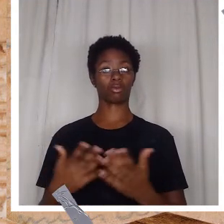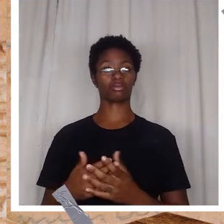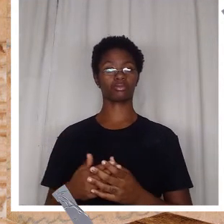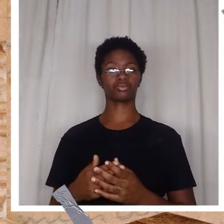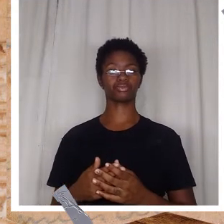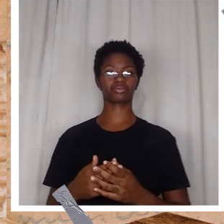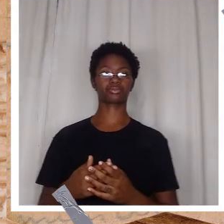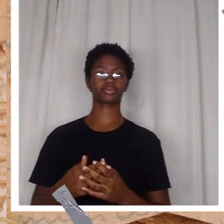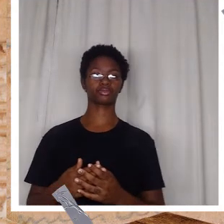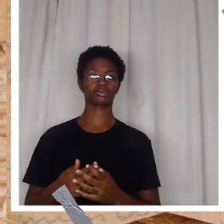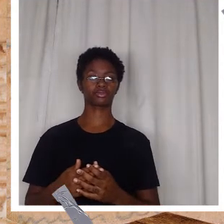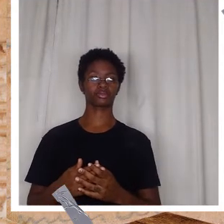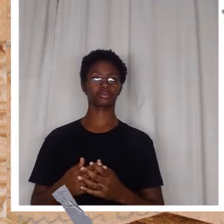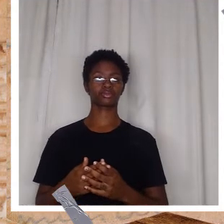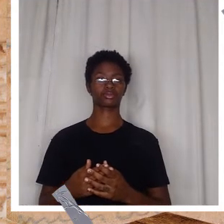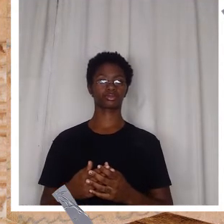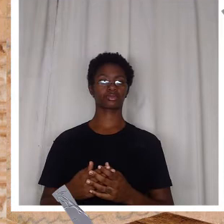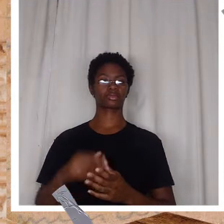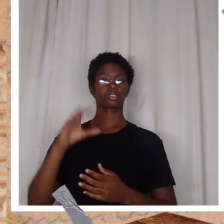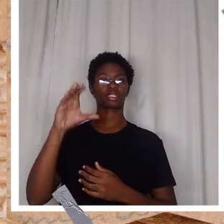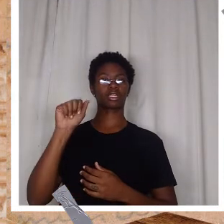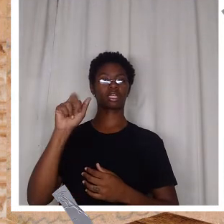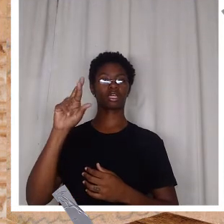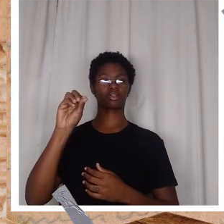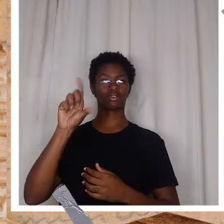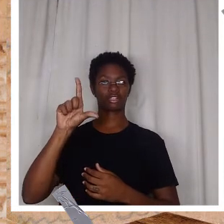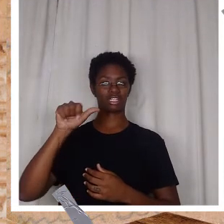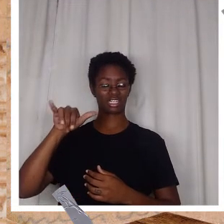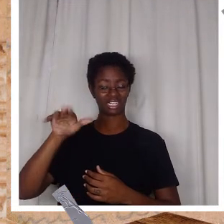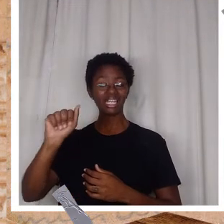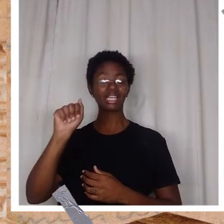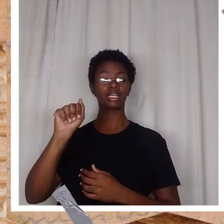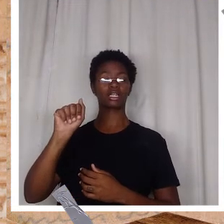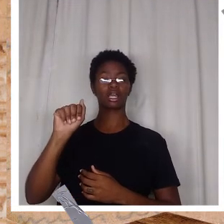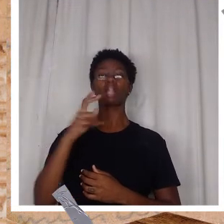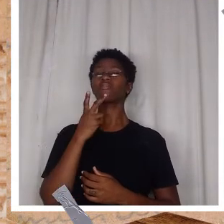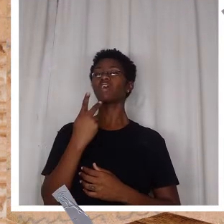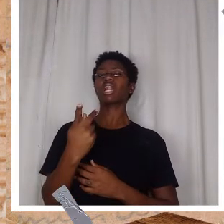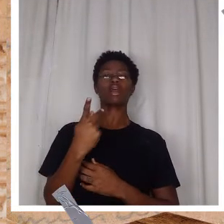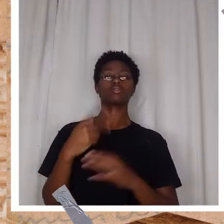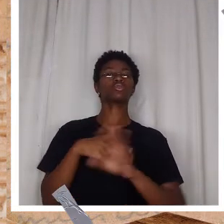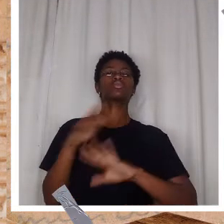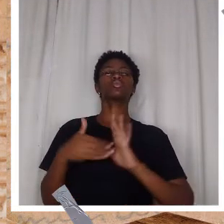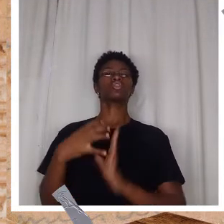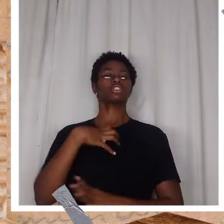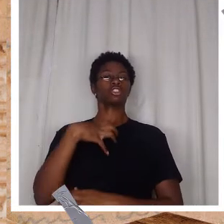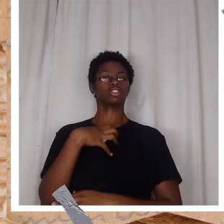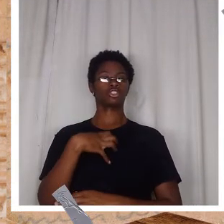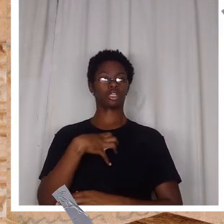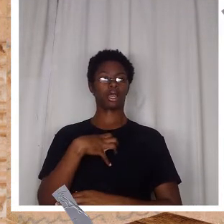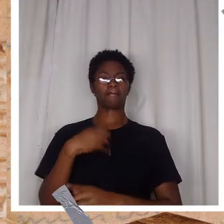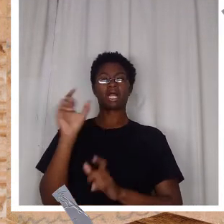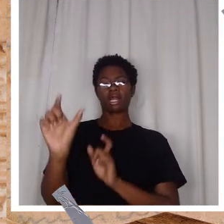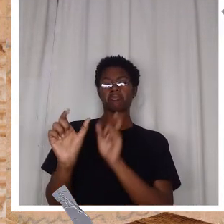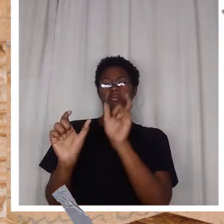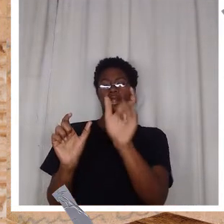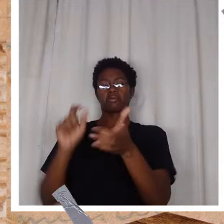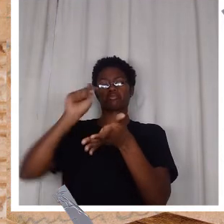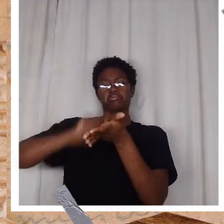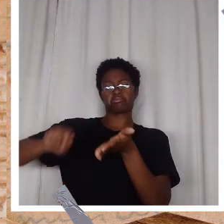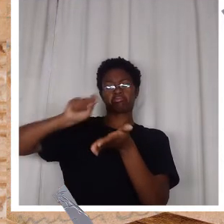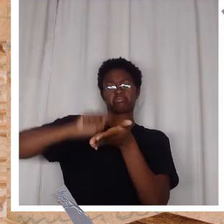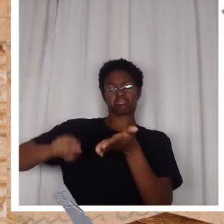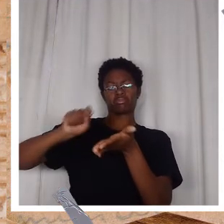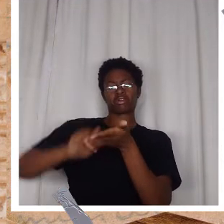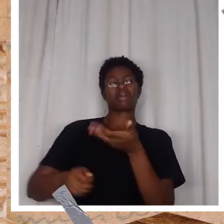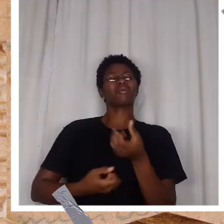se impôs a esse dever de falar sobre o que ela vivia e o que ela sentia, através da palavra, através